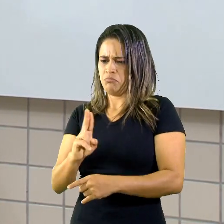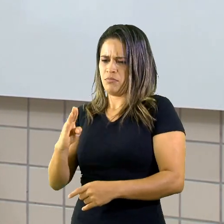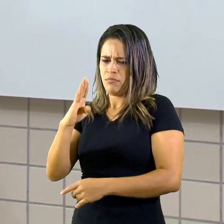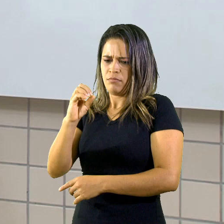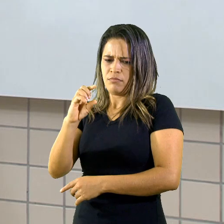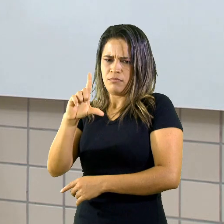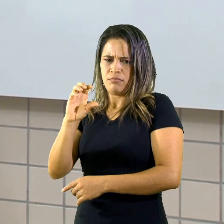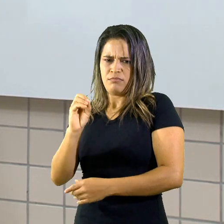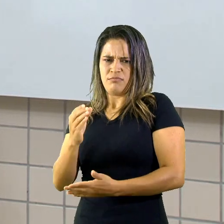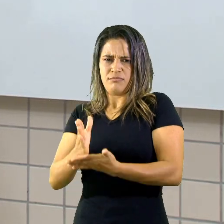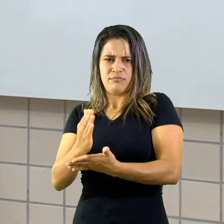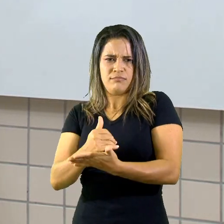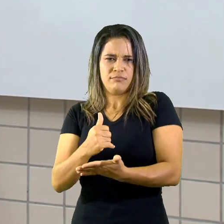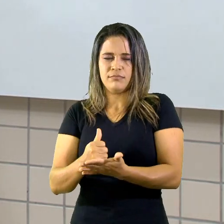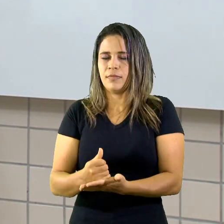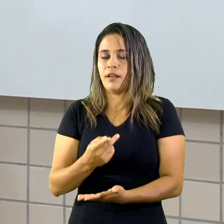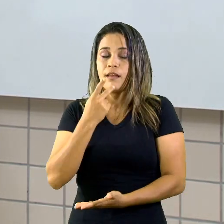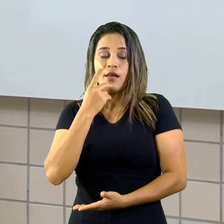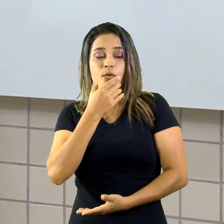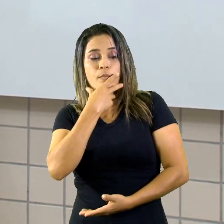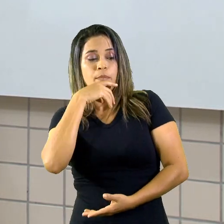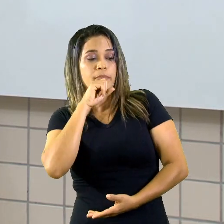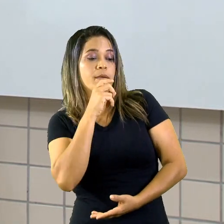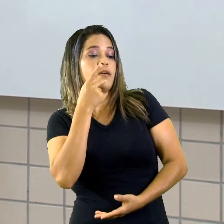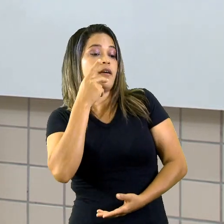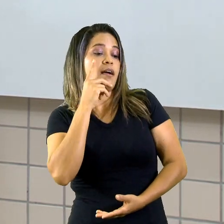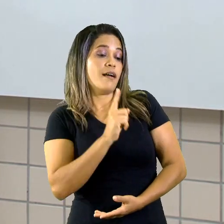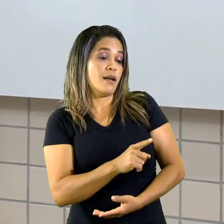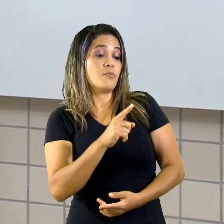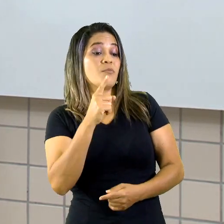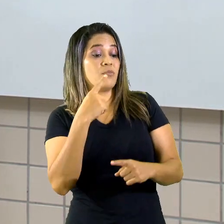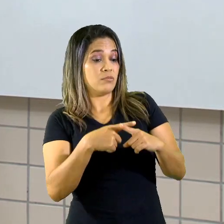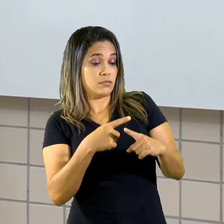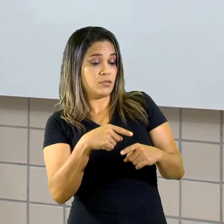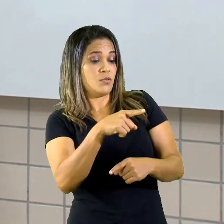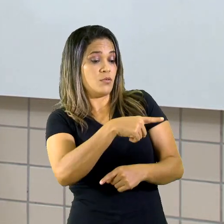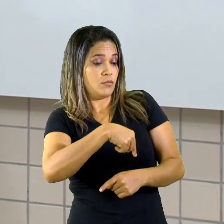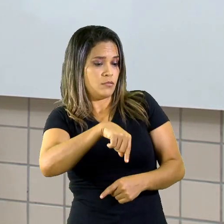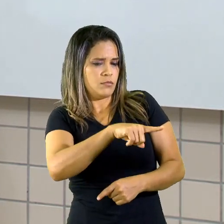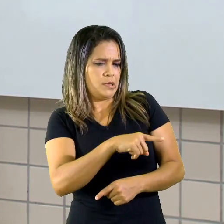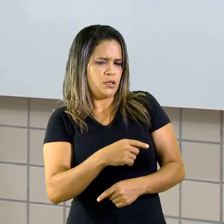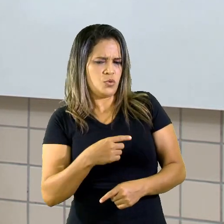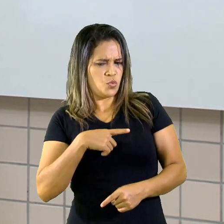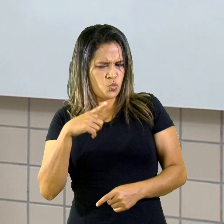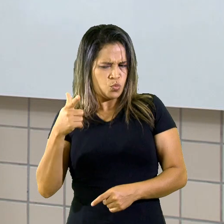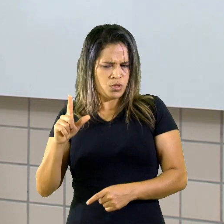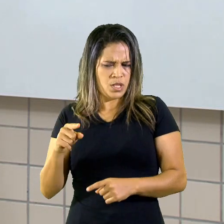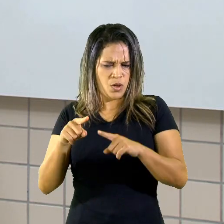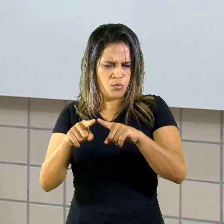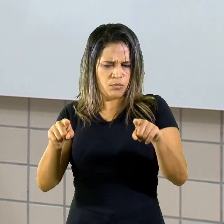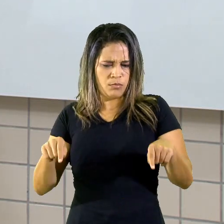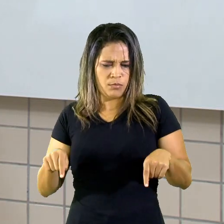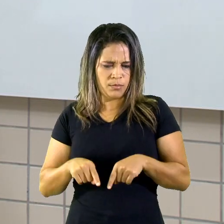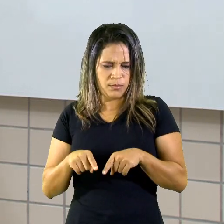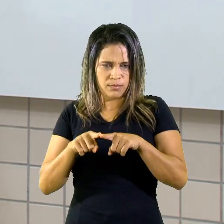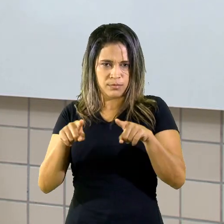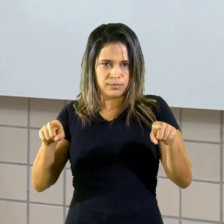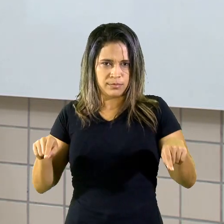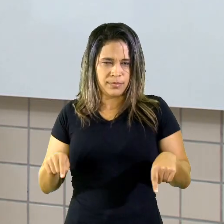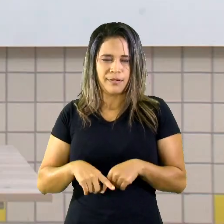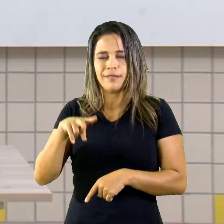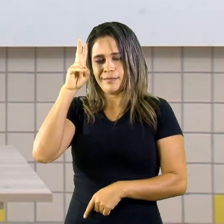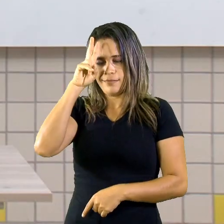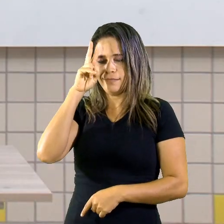pai falava, meu filho, porque bolo é redondo. Aí ele perguntava, mas não existe bolo quadrado, bolo retangular também, né? Me lembrei dessa